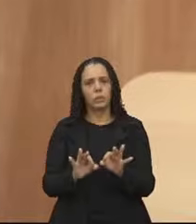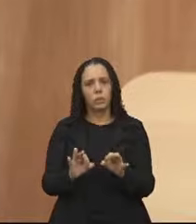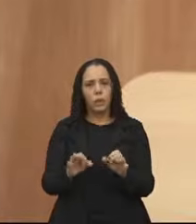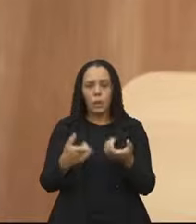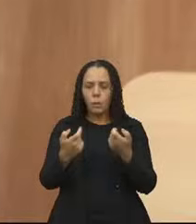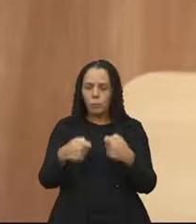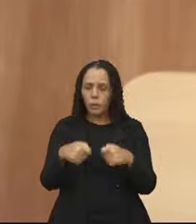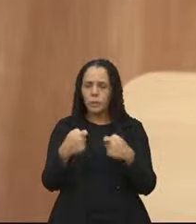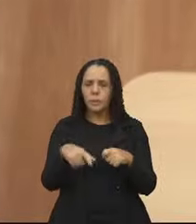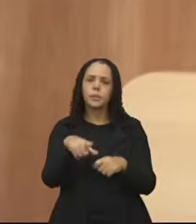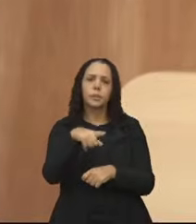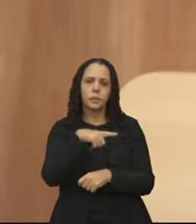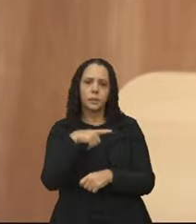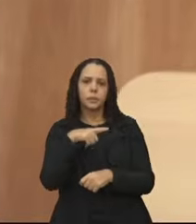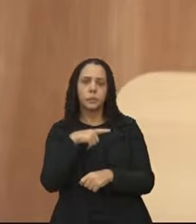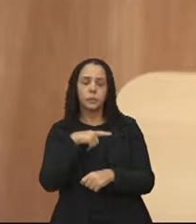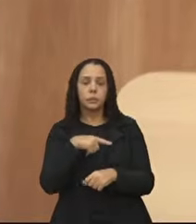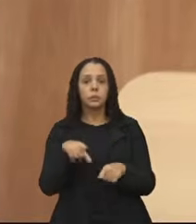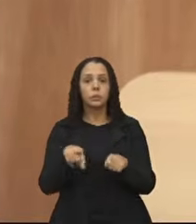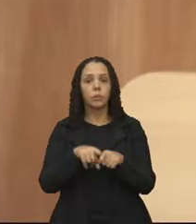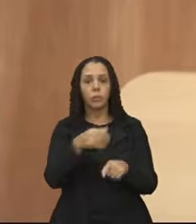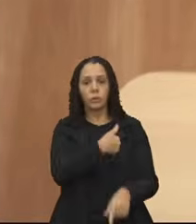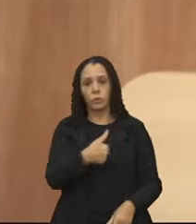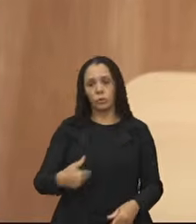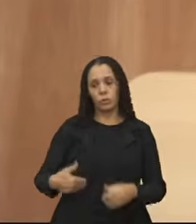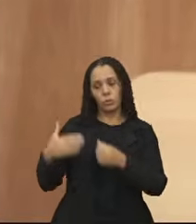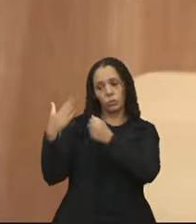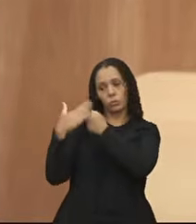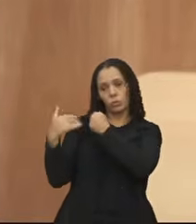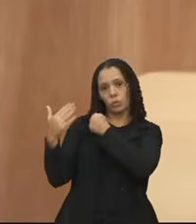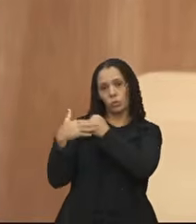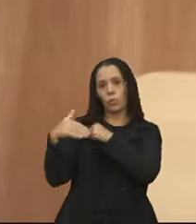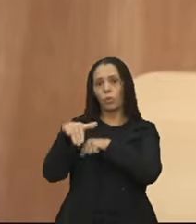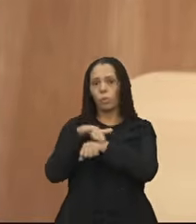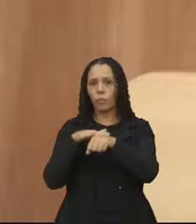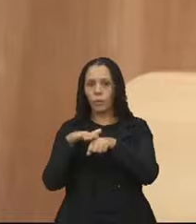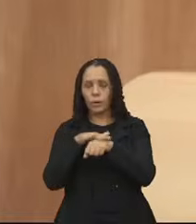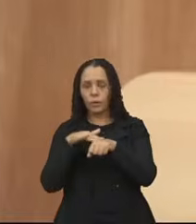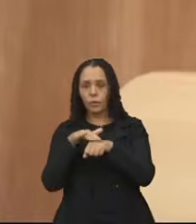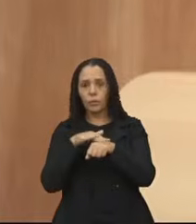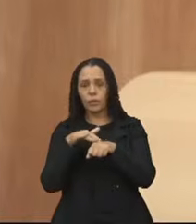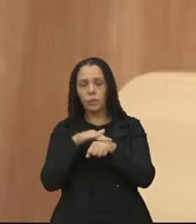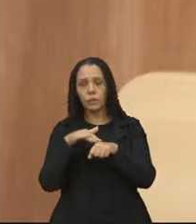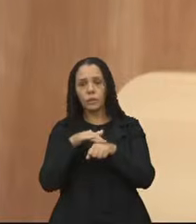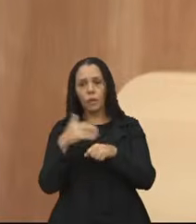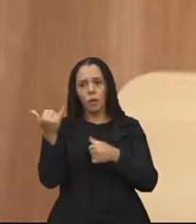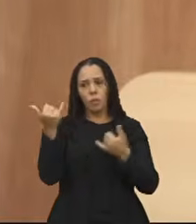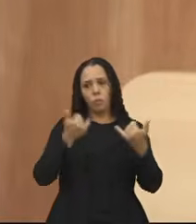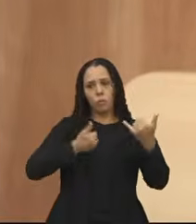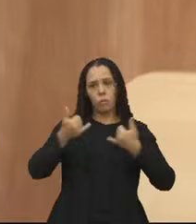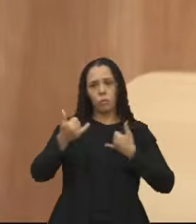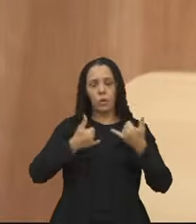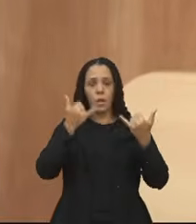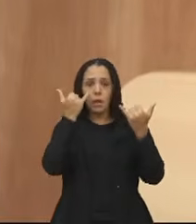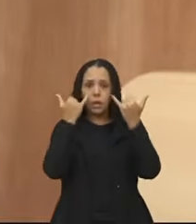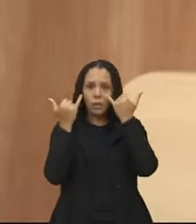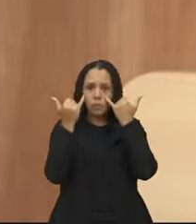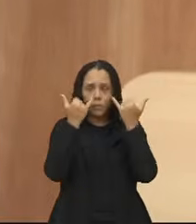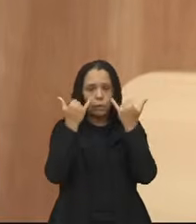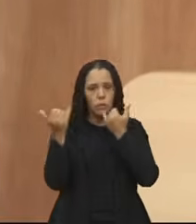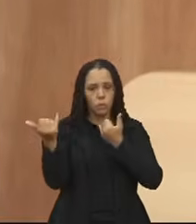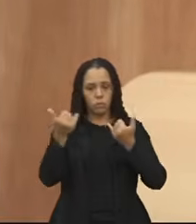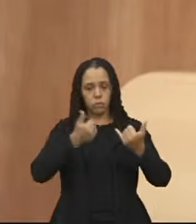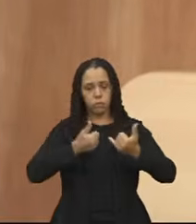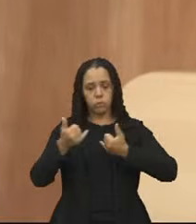assim como também o governo nos chamou para uma conversa e para nos alimentar de informações de que